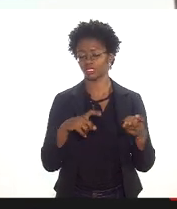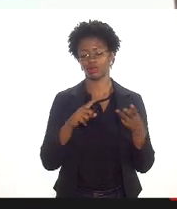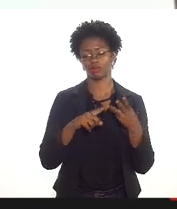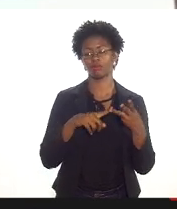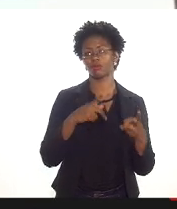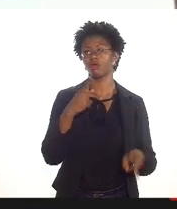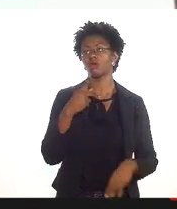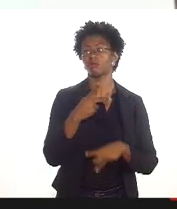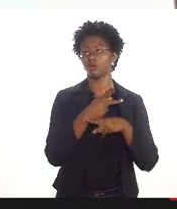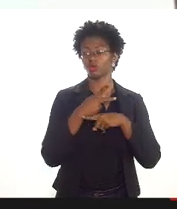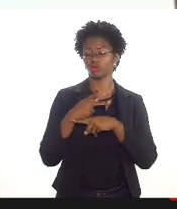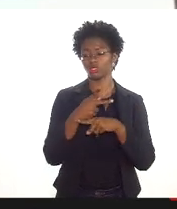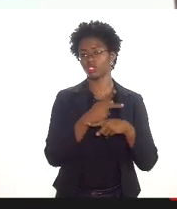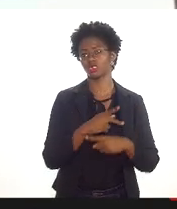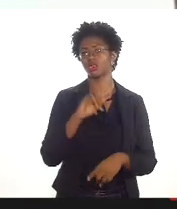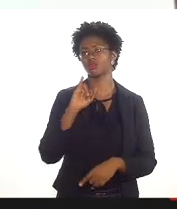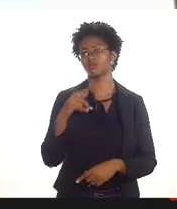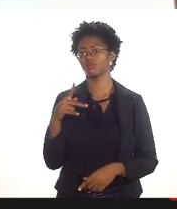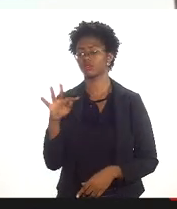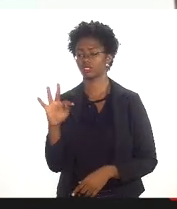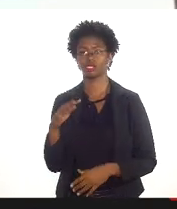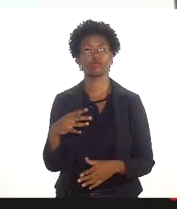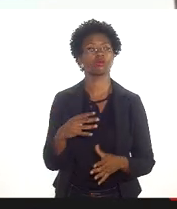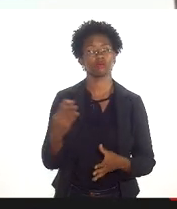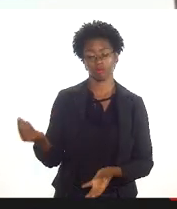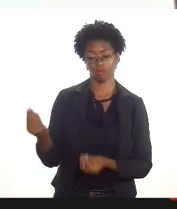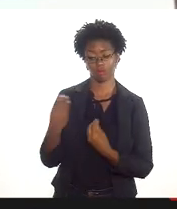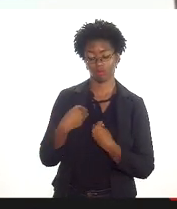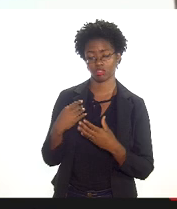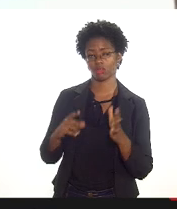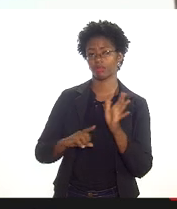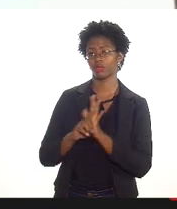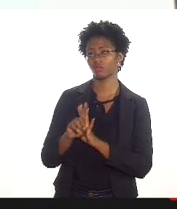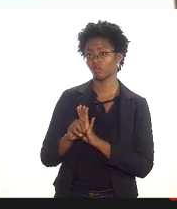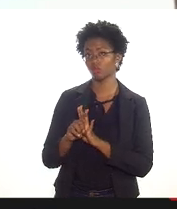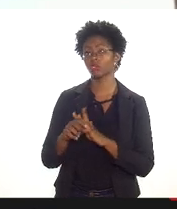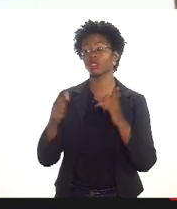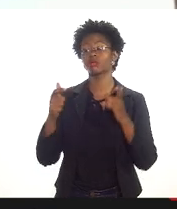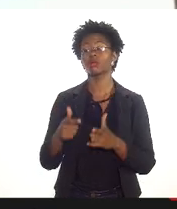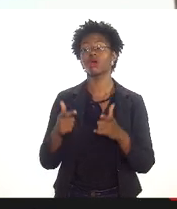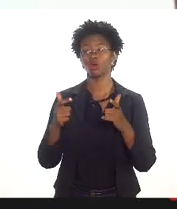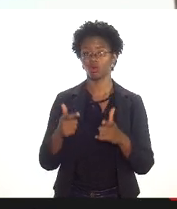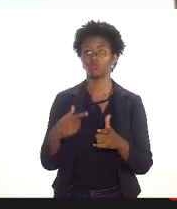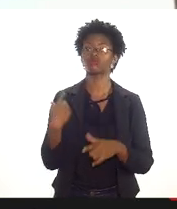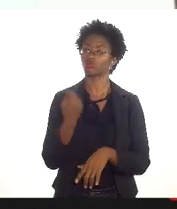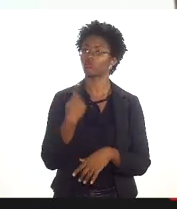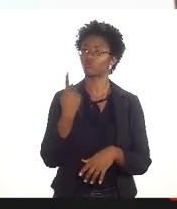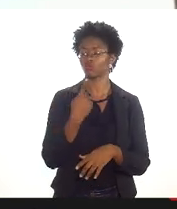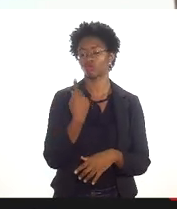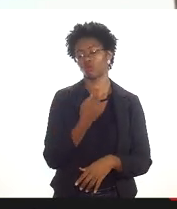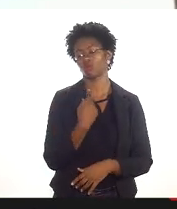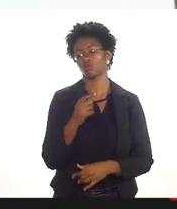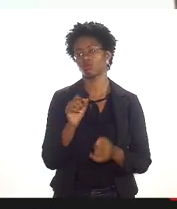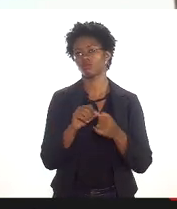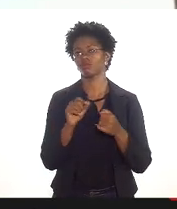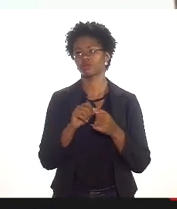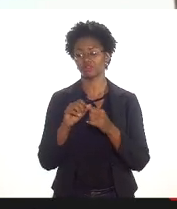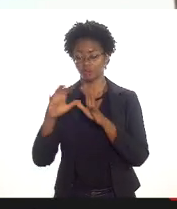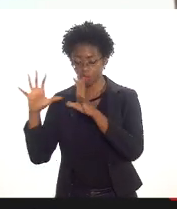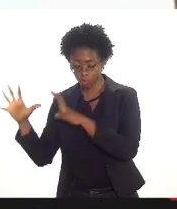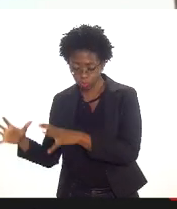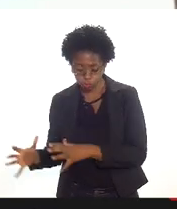Procuradoria, ao IPP, a quem for. Diz qual é a pergunta e qual seria o destino. Porque para a gente vai fazer aí uma leva